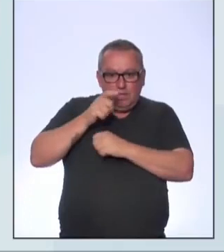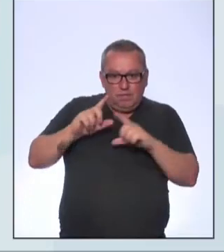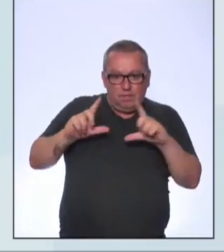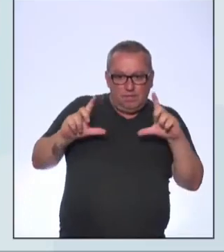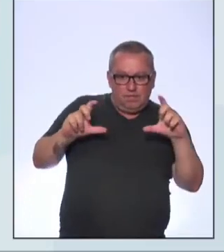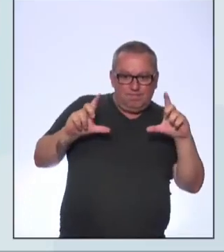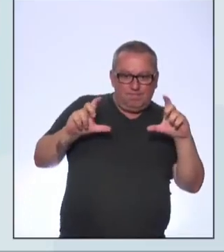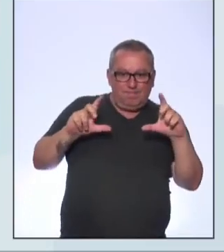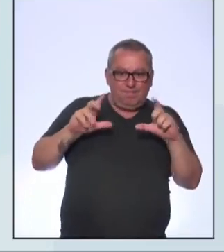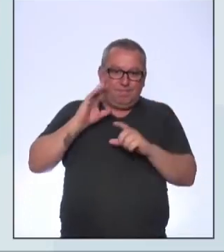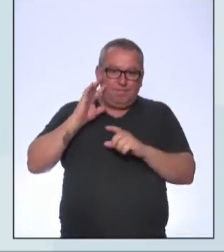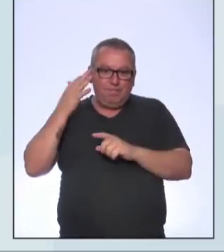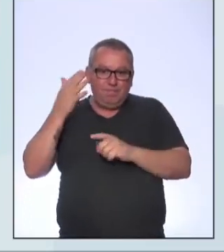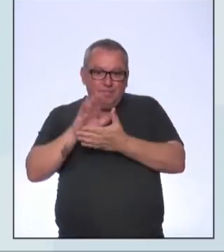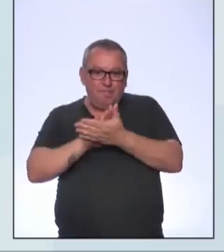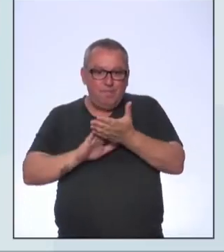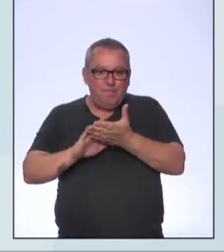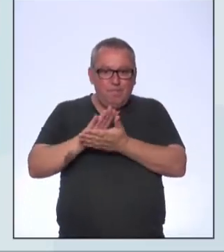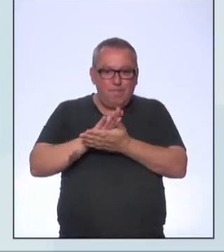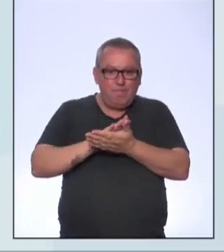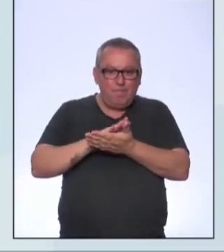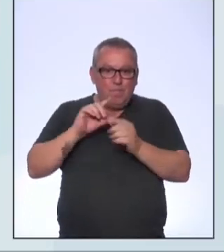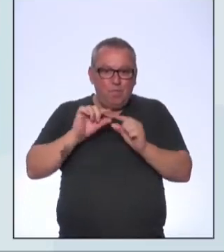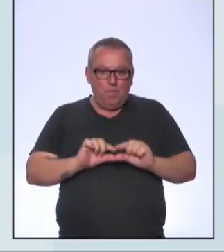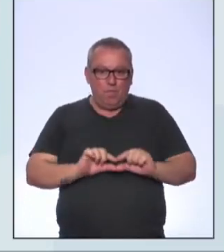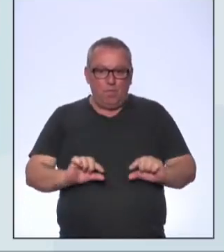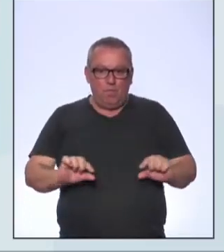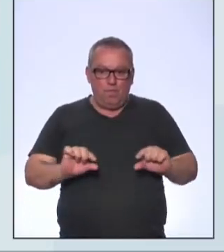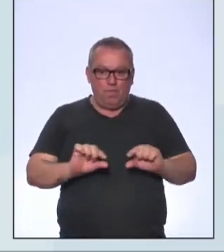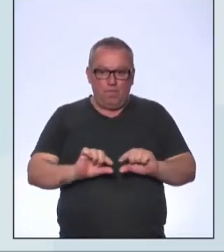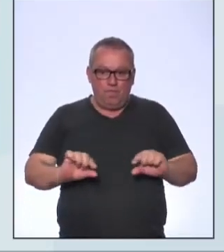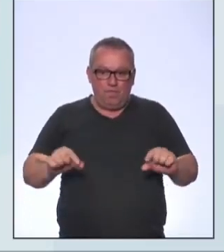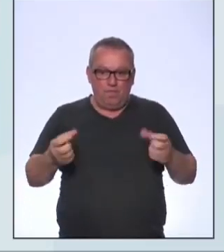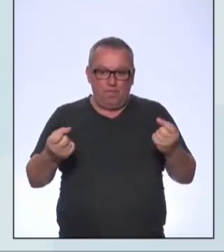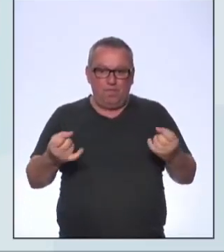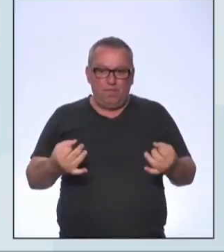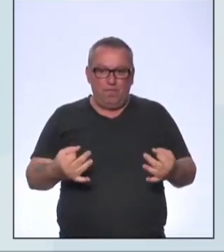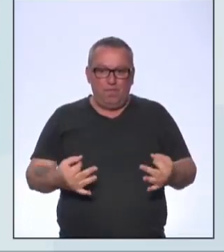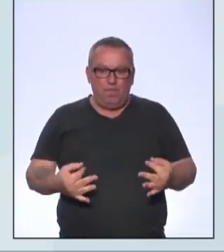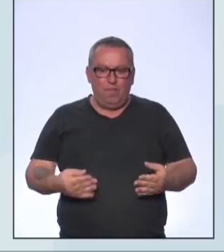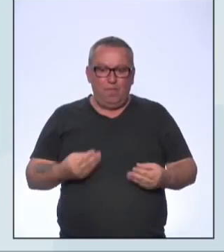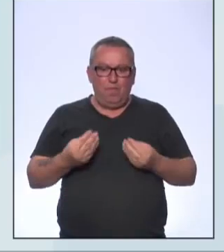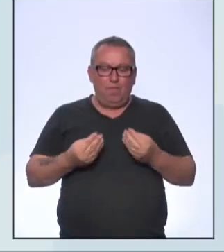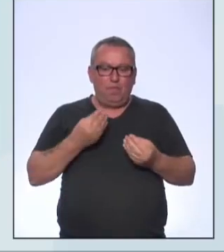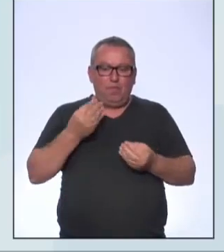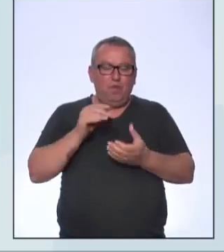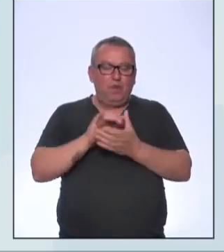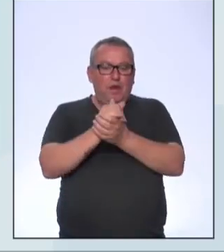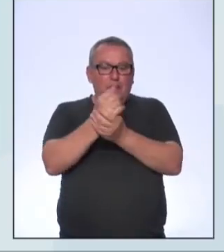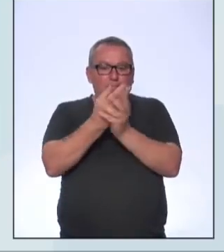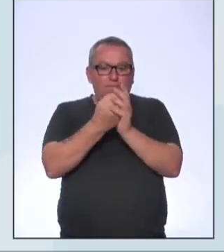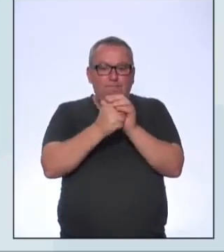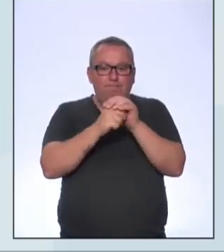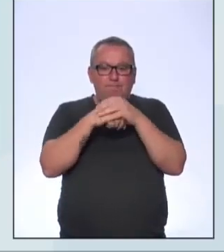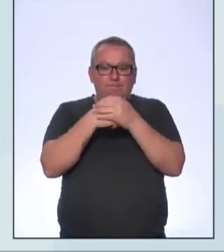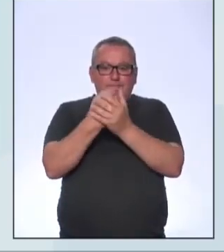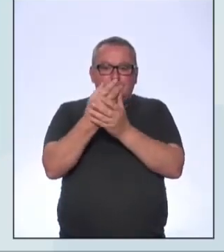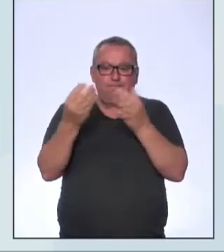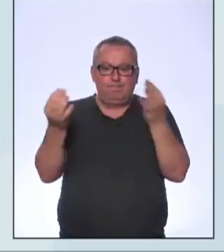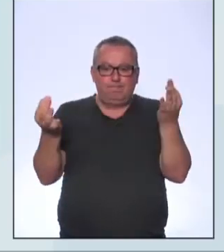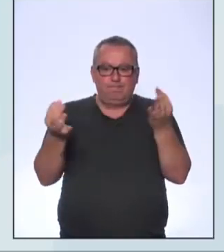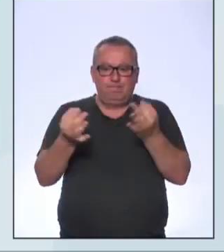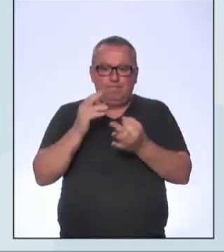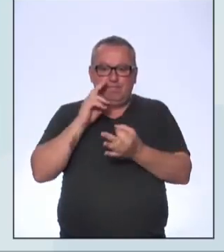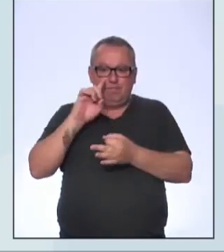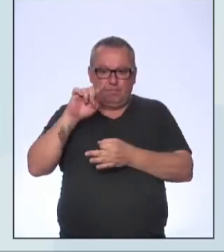é o que está acontecendo. Observe que Exatamente. tem uma legenda explicando, né, sobre explicando como lavar as mãos corretamente. Vamos ver a